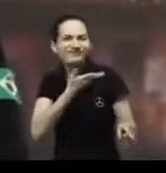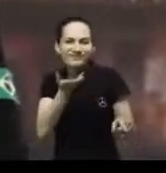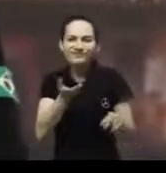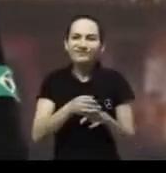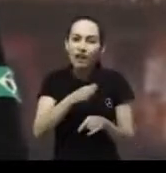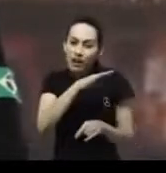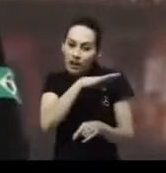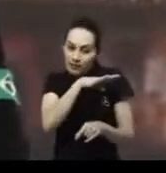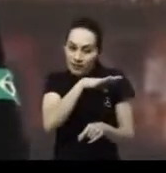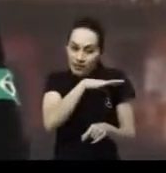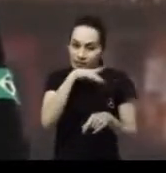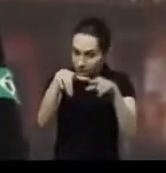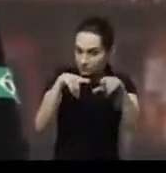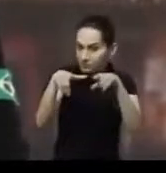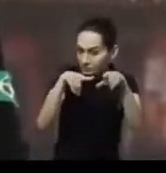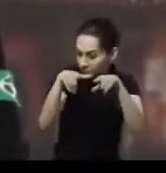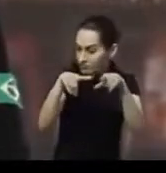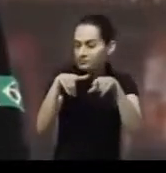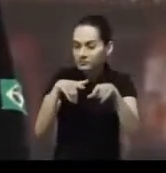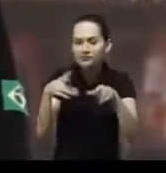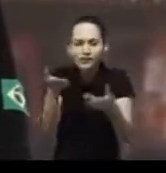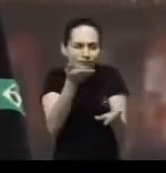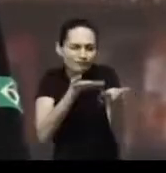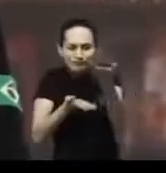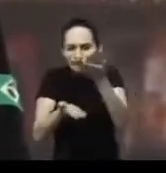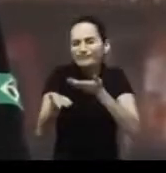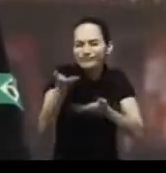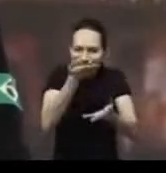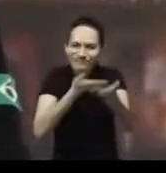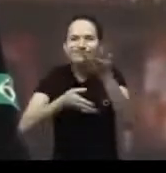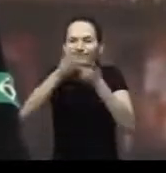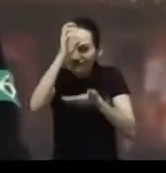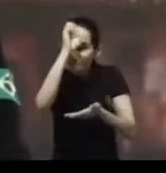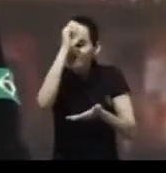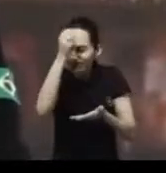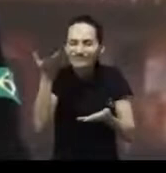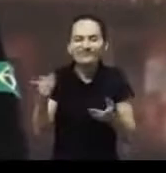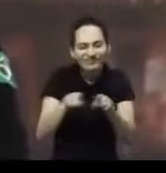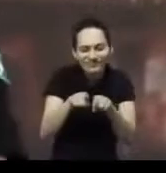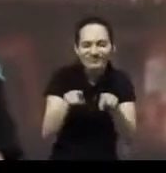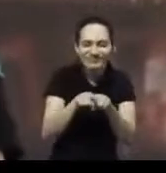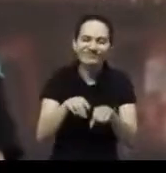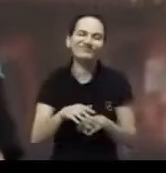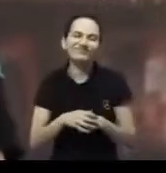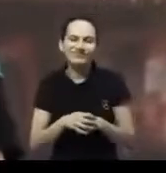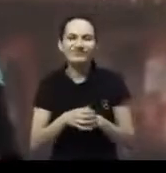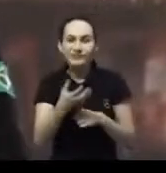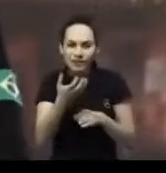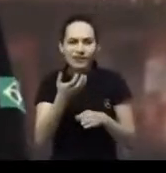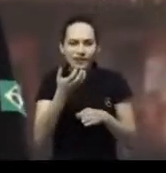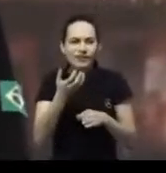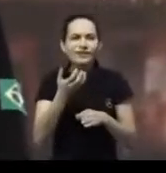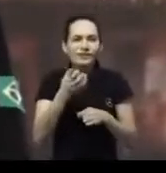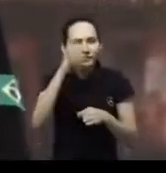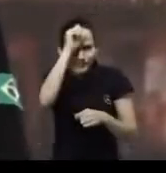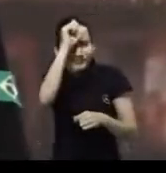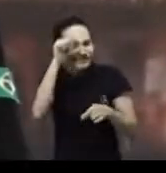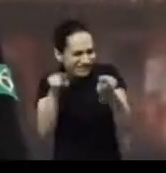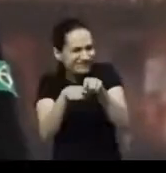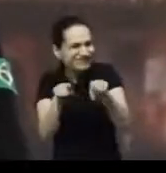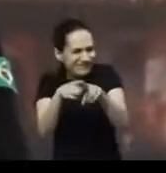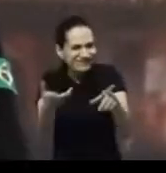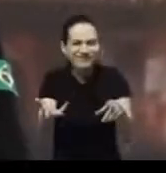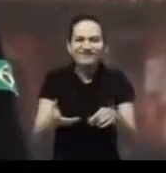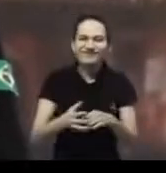muitos colegas de trabalho Internet bastante aprender bastante com eles né está sendo contribuído com eles também